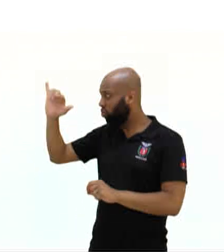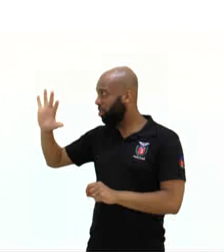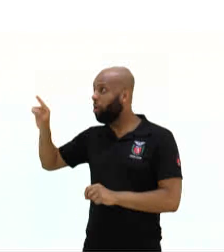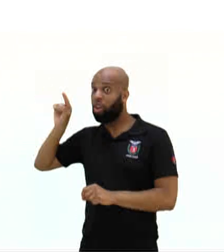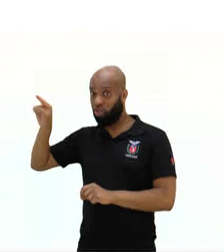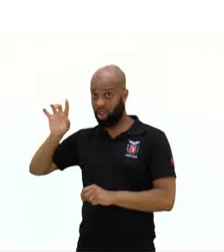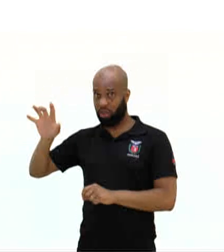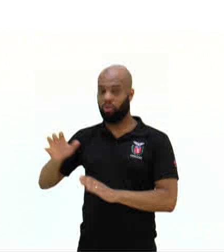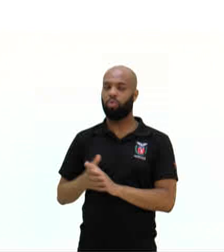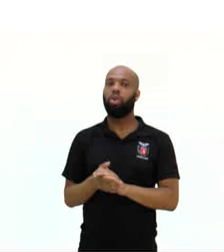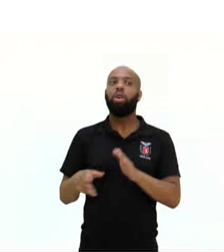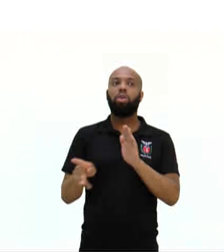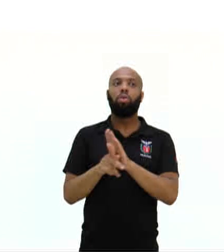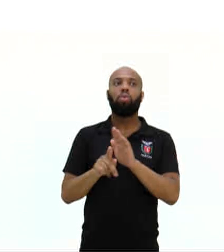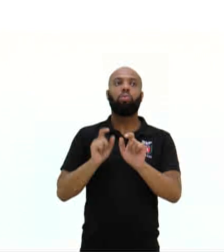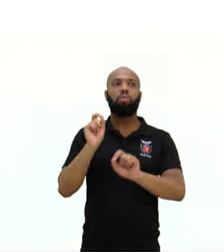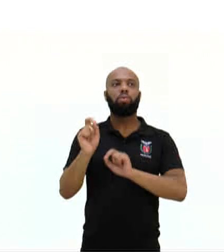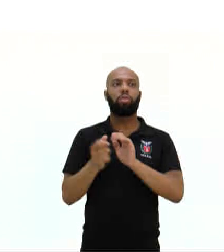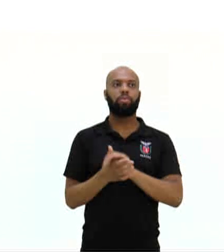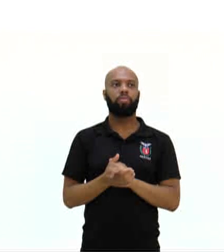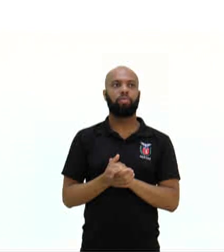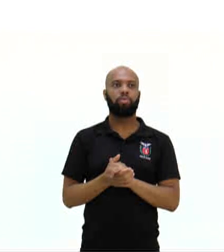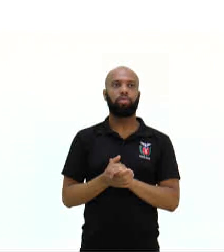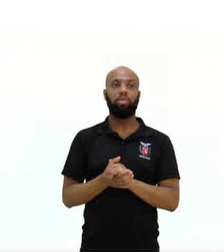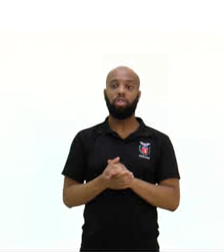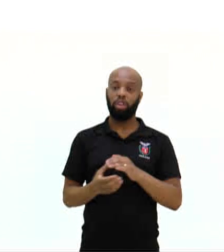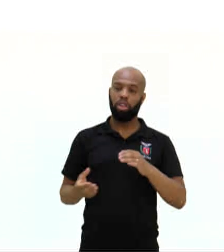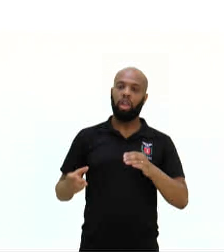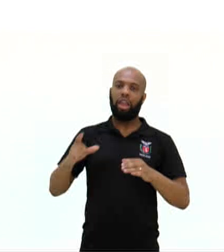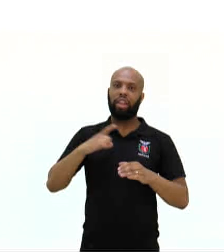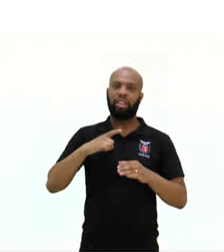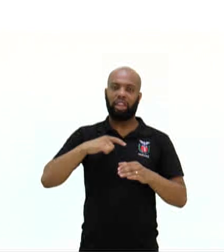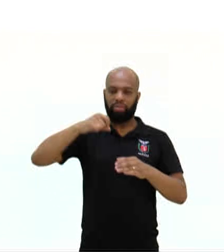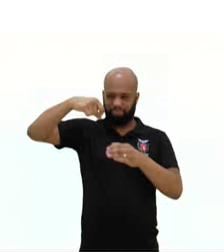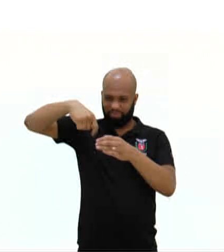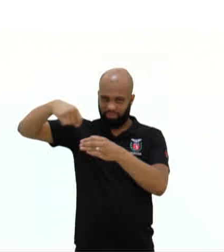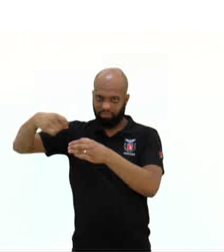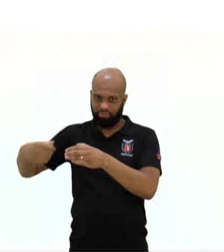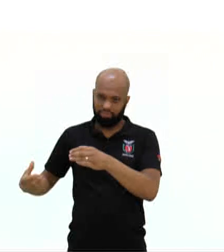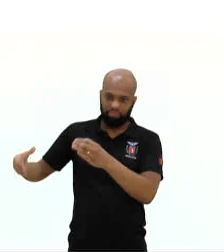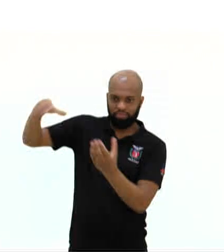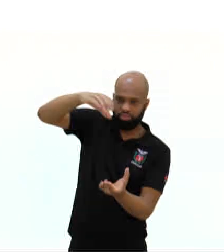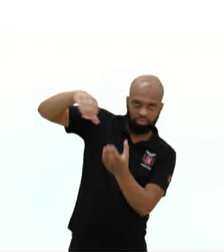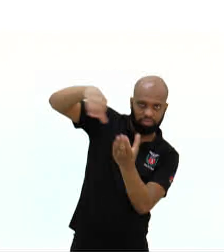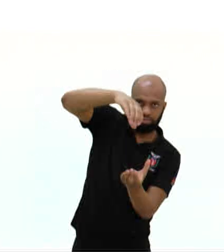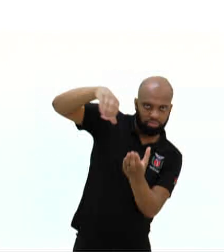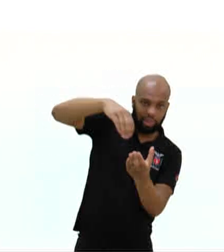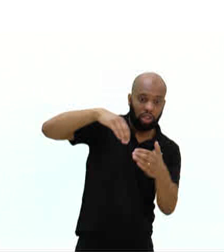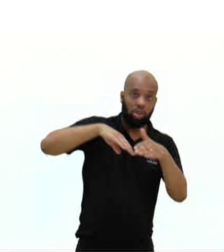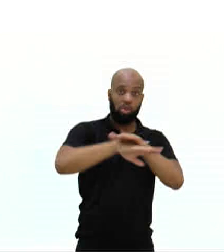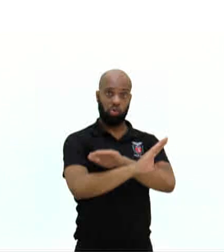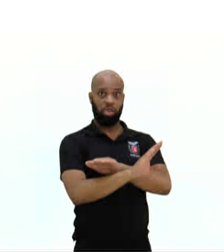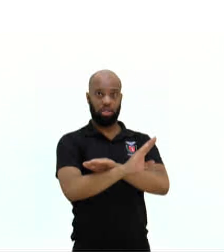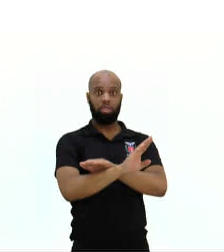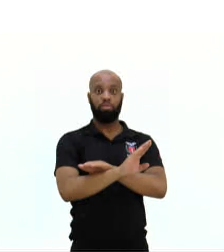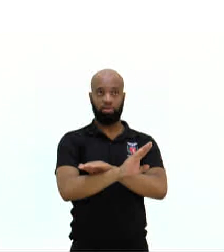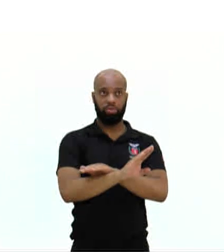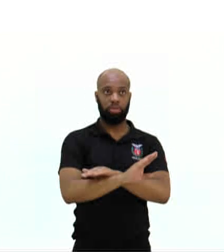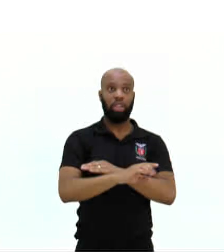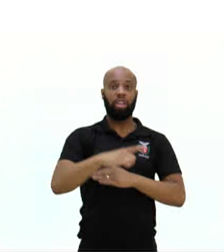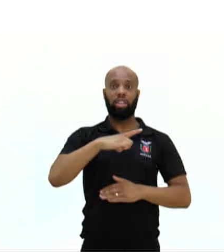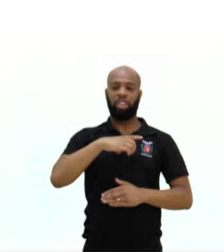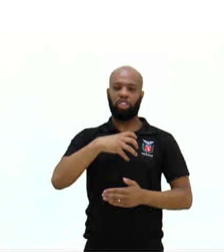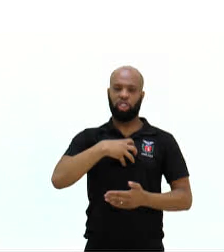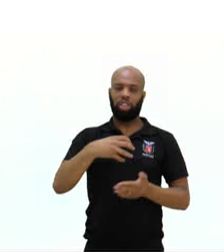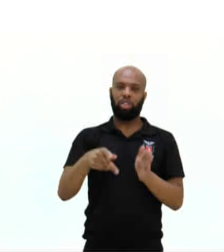Para armazenamento e secagem da produção de grãos, no formato do cilindro reto, sobreposto